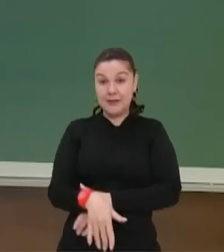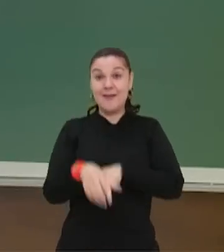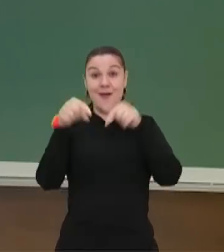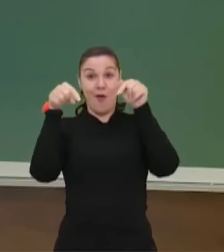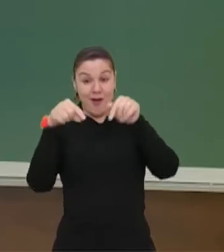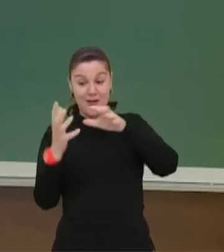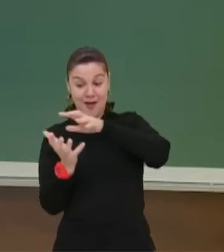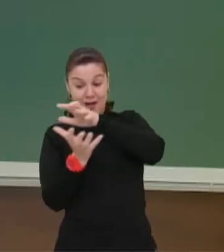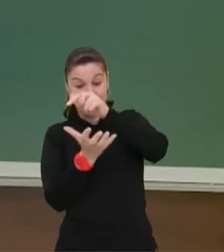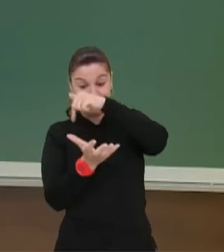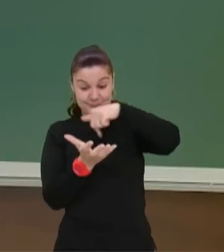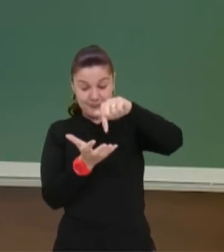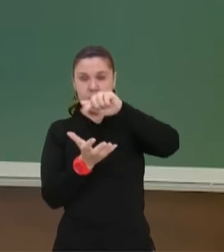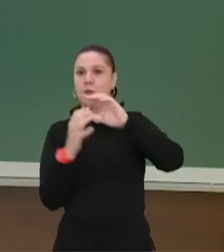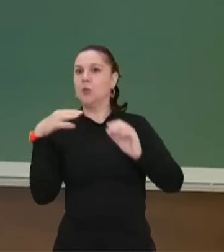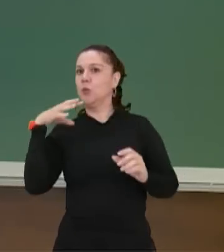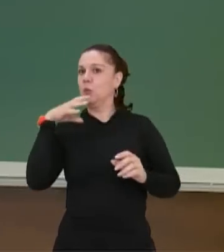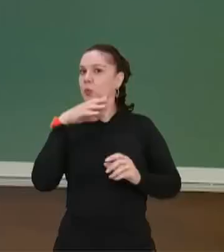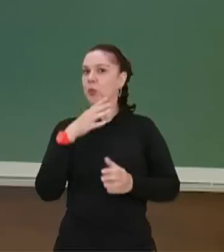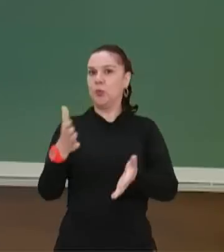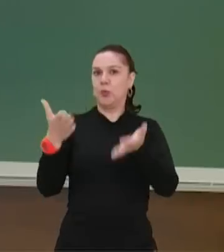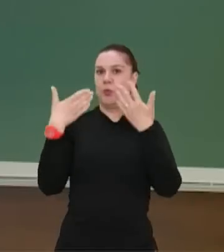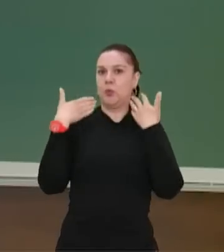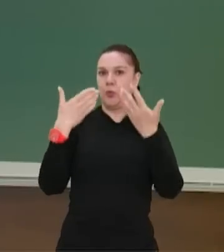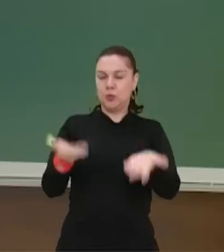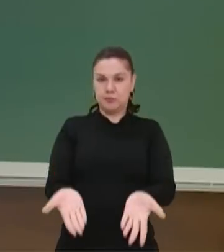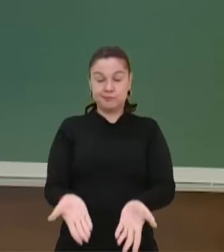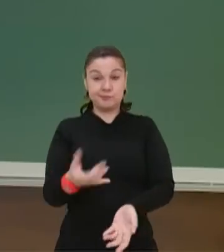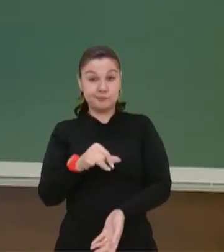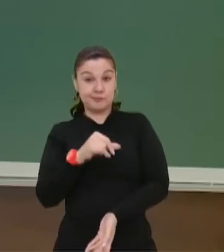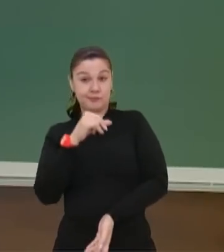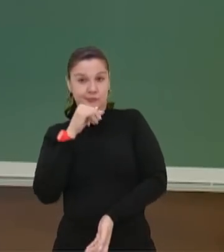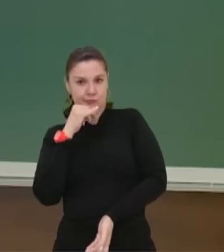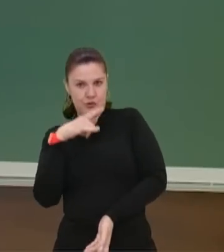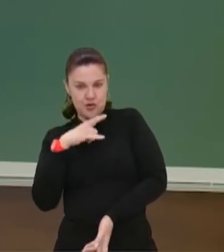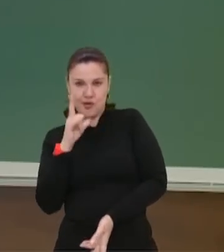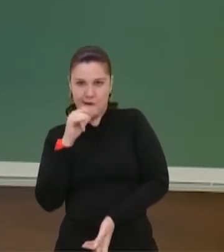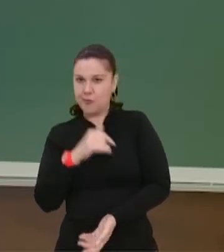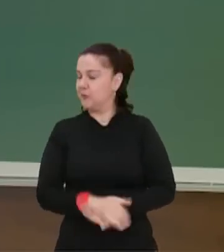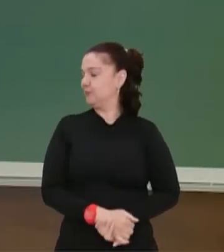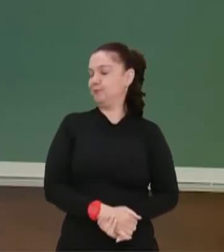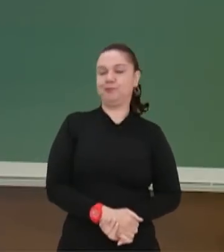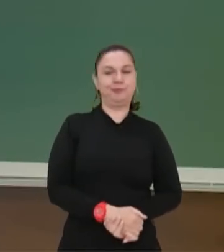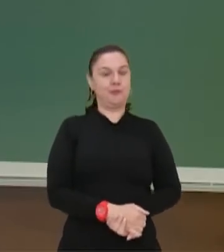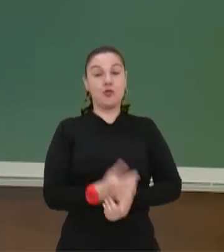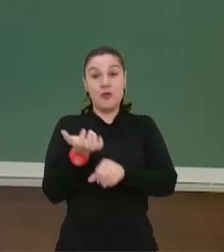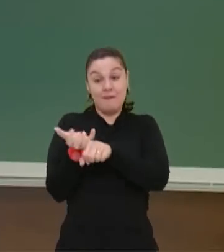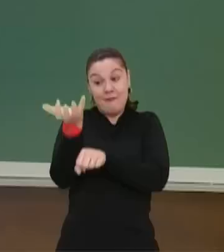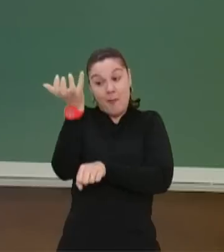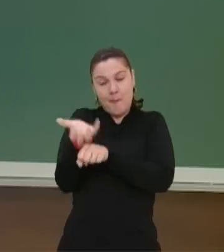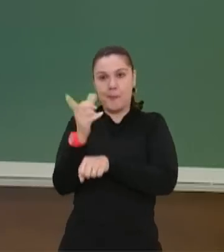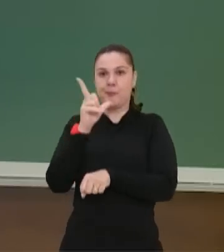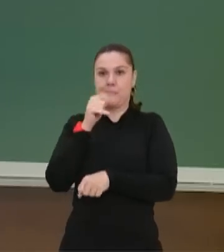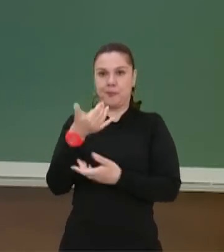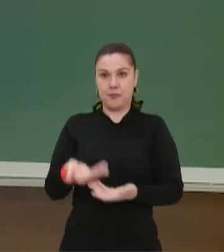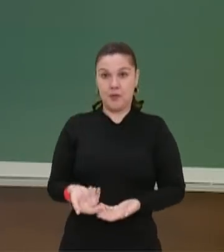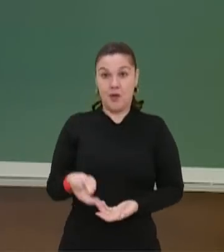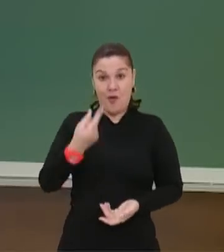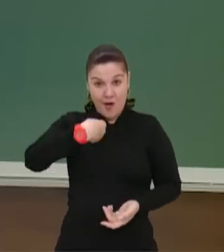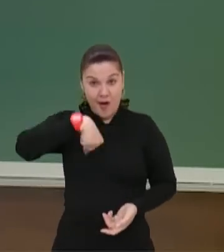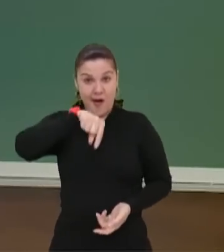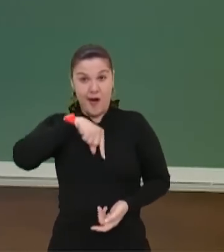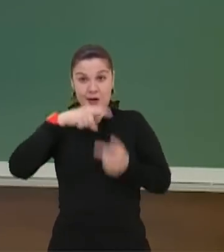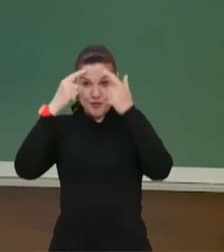muito quente e isso contribuía para que não tivesse, por exemplo, a água no estado líquido. Imagine vocês um ser complexo como